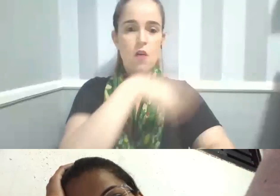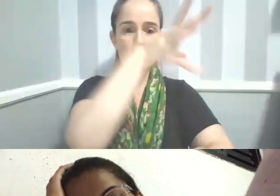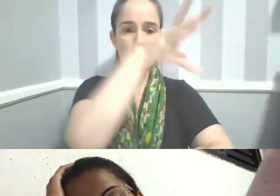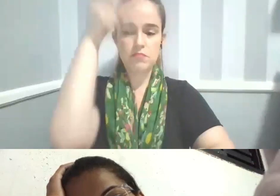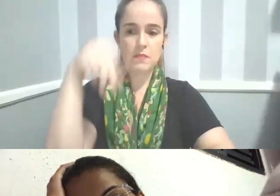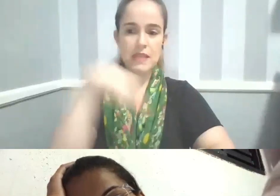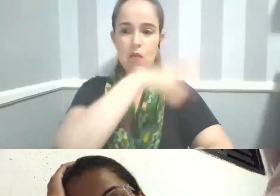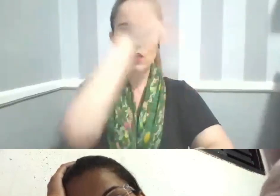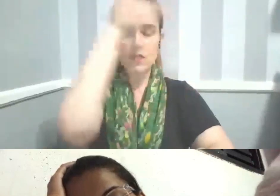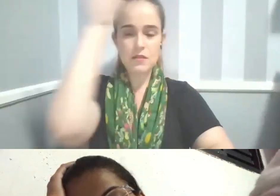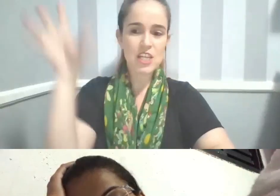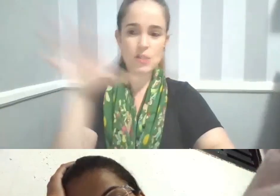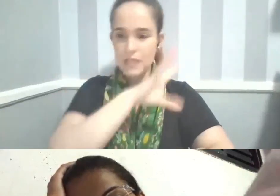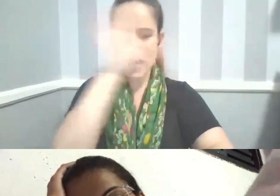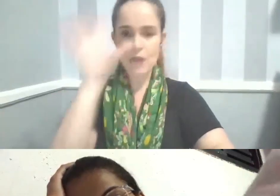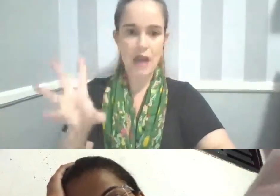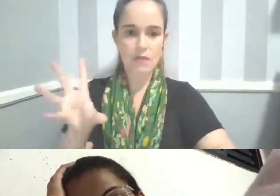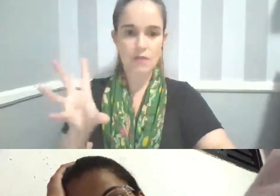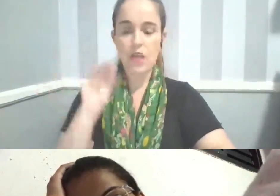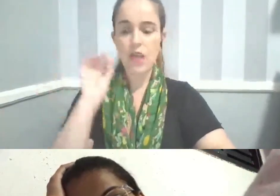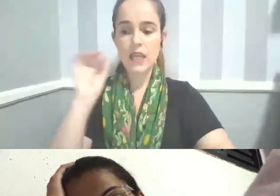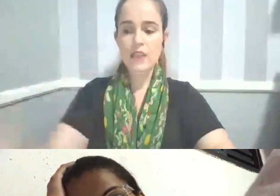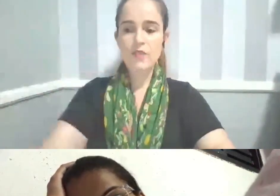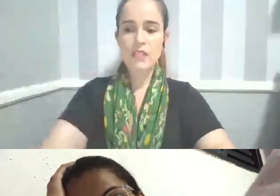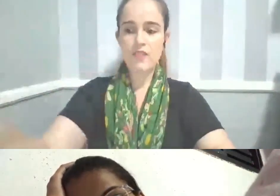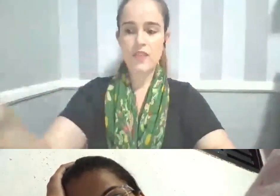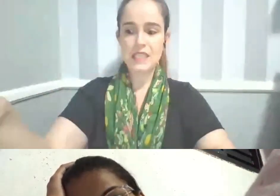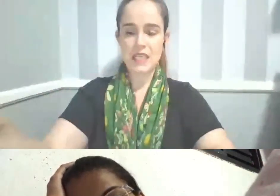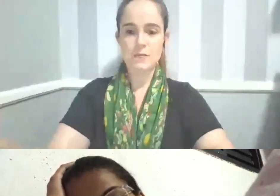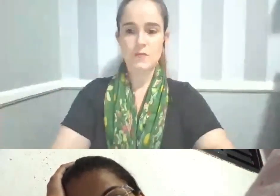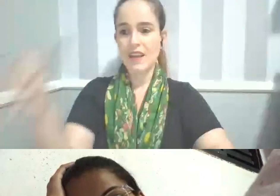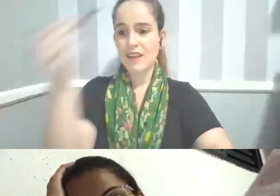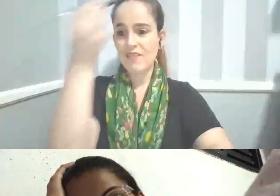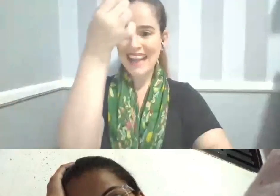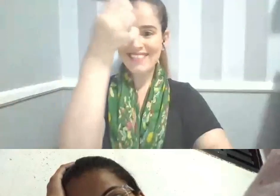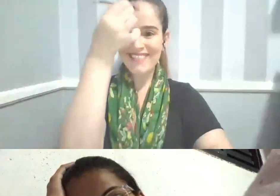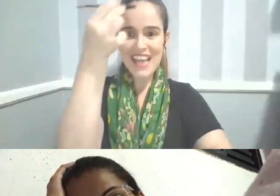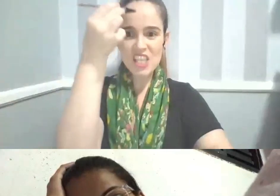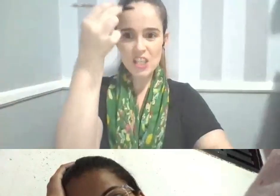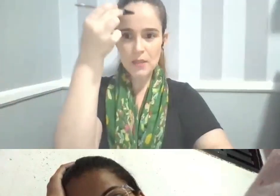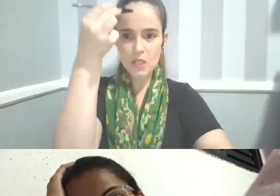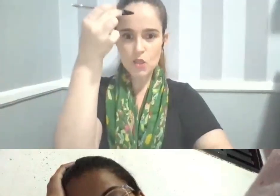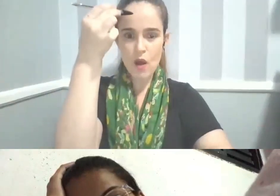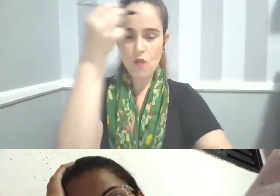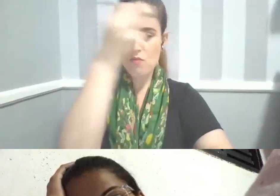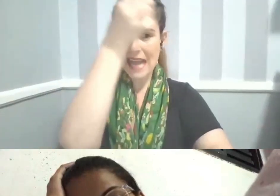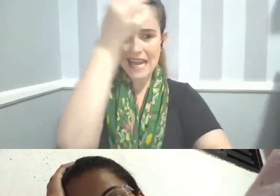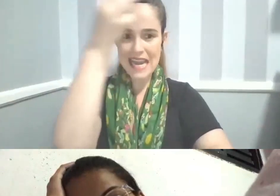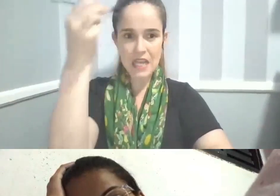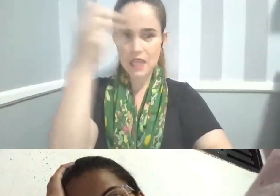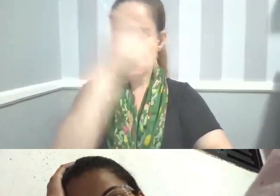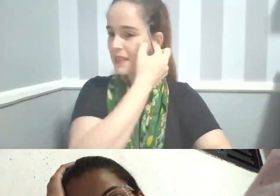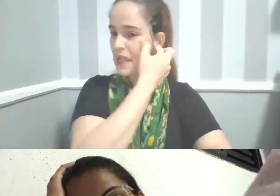Se tiver uma em cima da outra, imagina um cenário bravo. O que você vai fazer? Vai na testa da pessoa, arruma